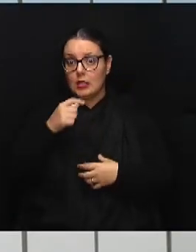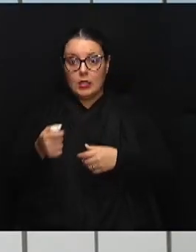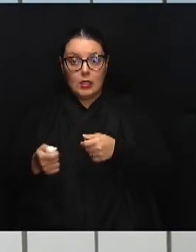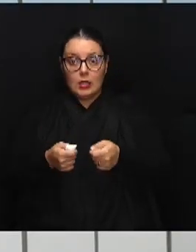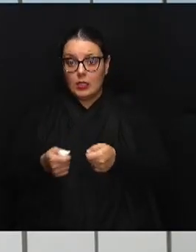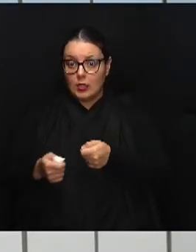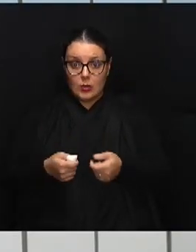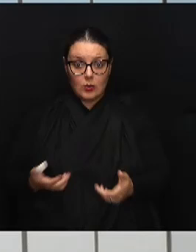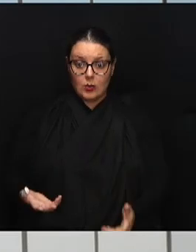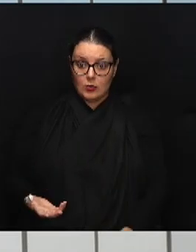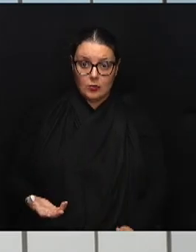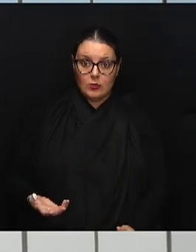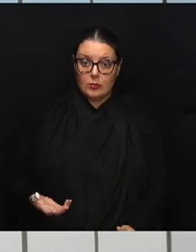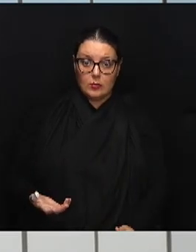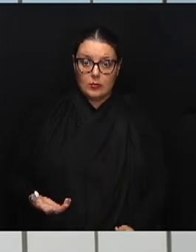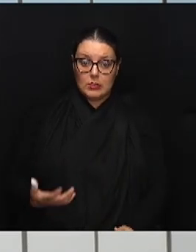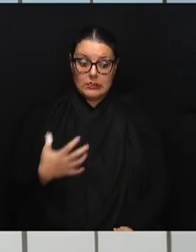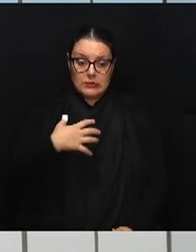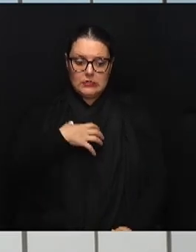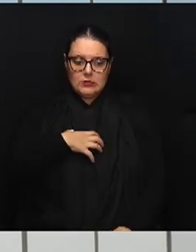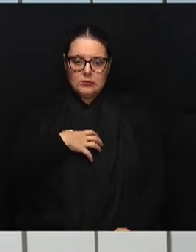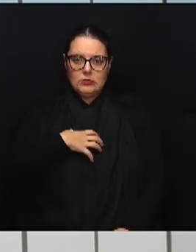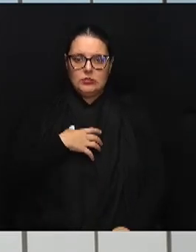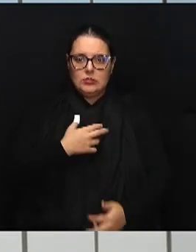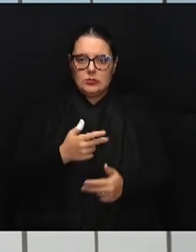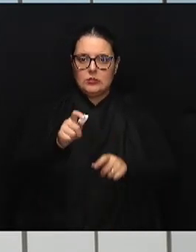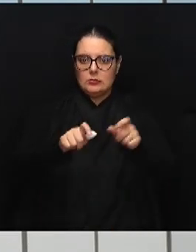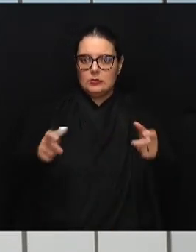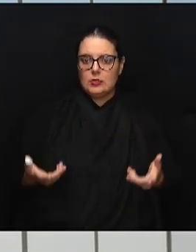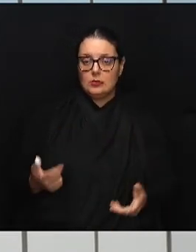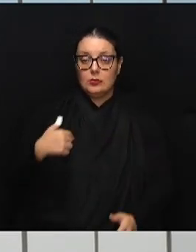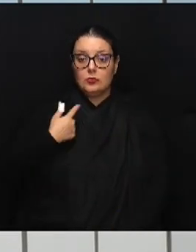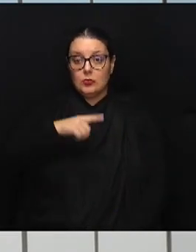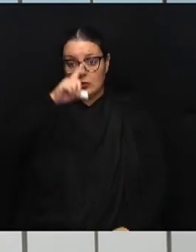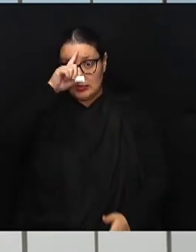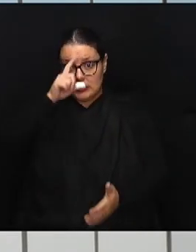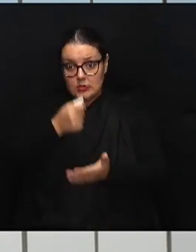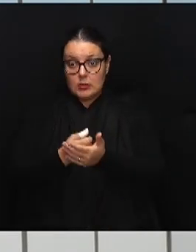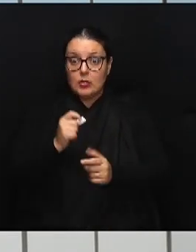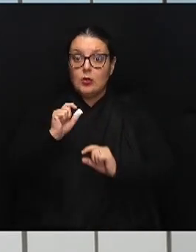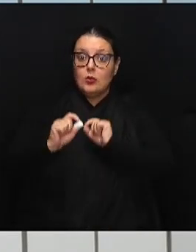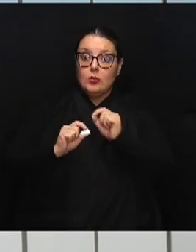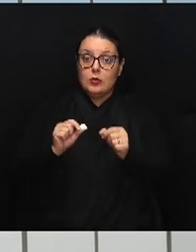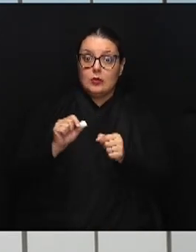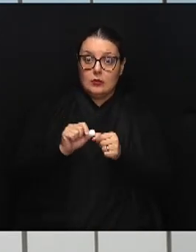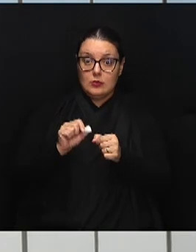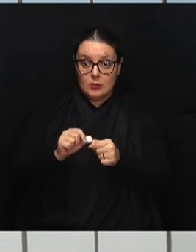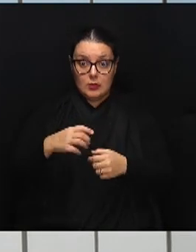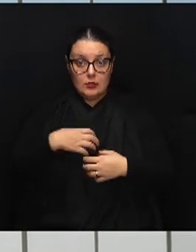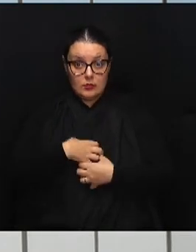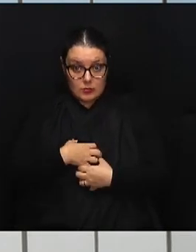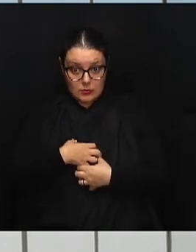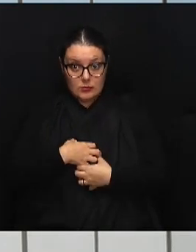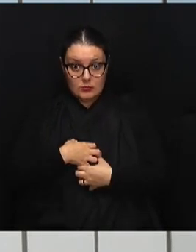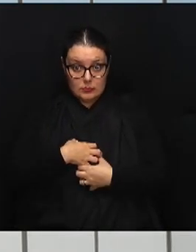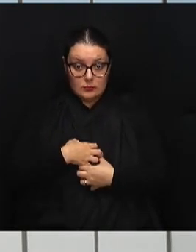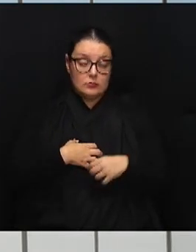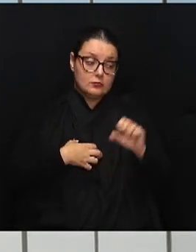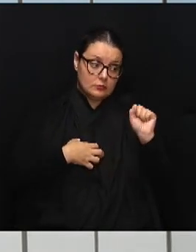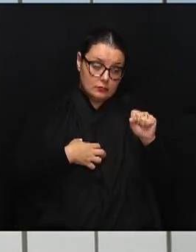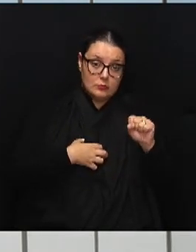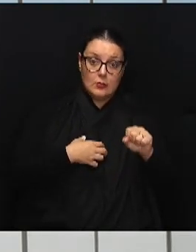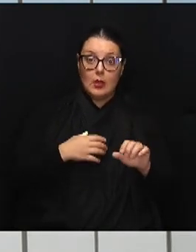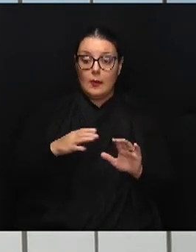controla sentir algo por alguém. Né? A gente decide o que vai fazer com esse sentimento. Né? Mas a